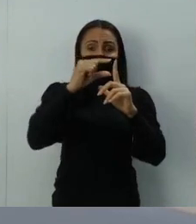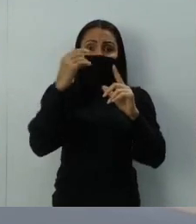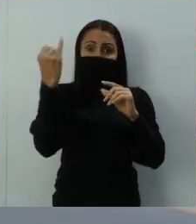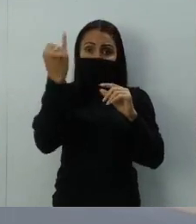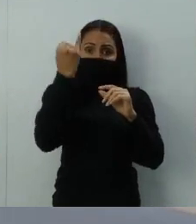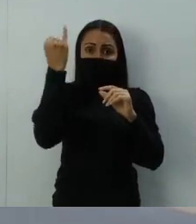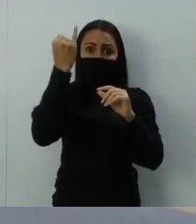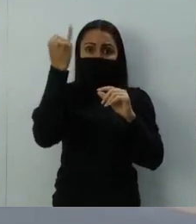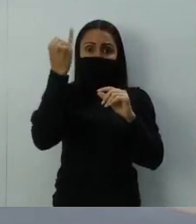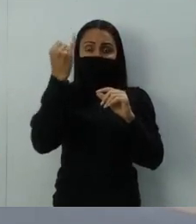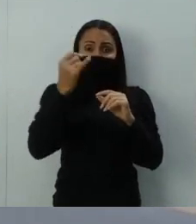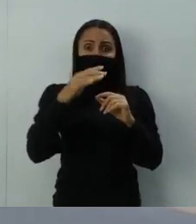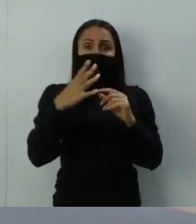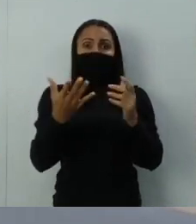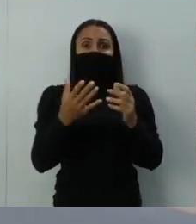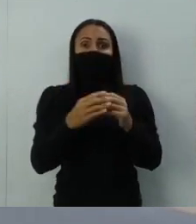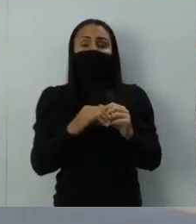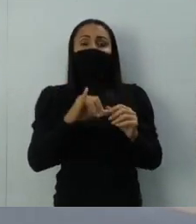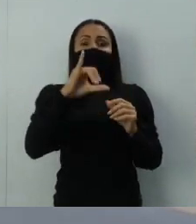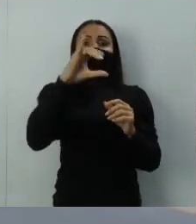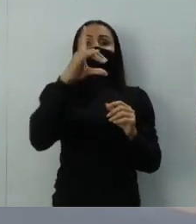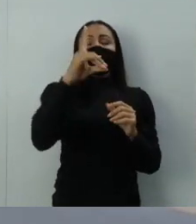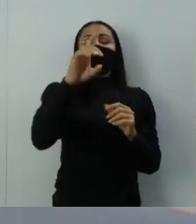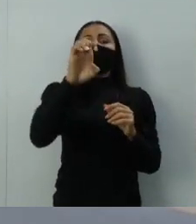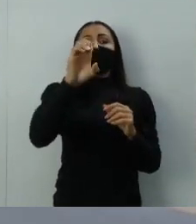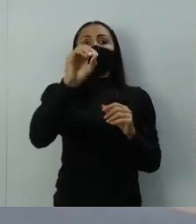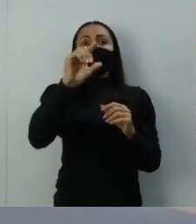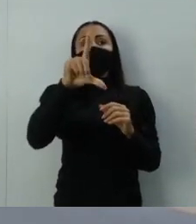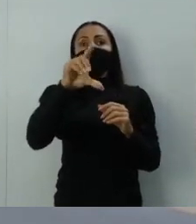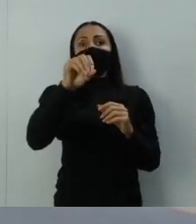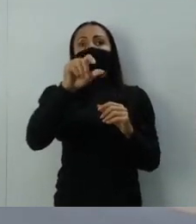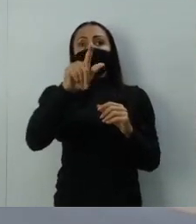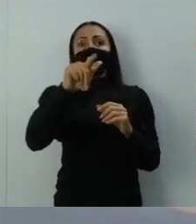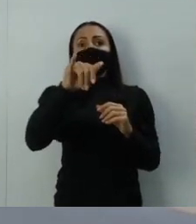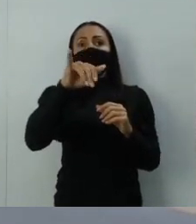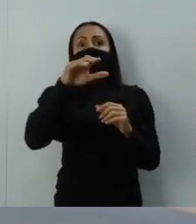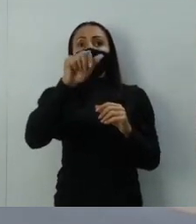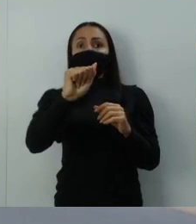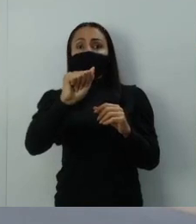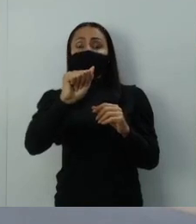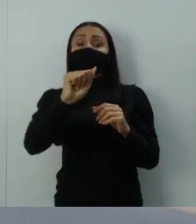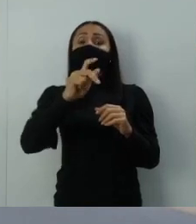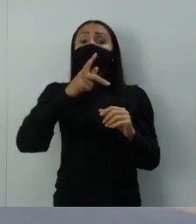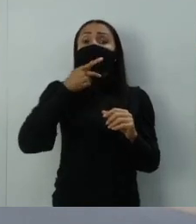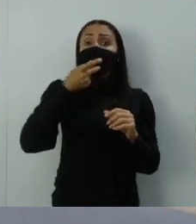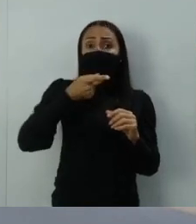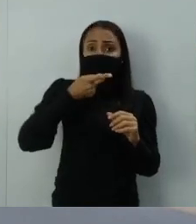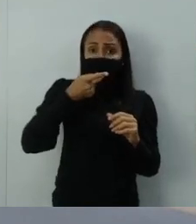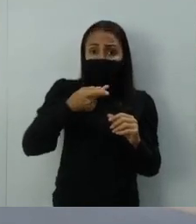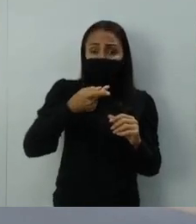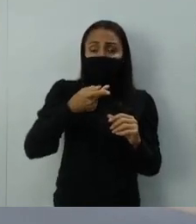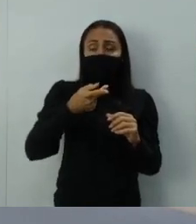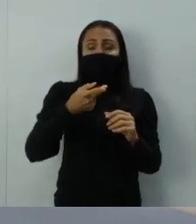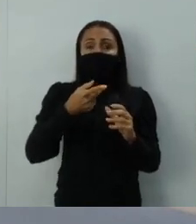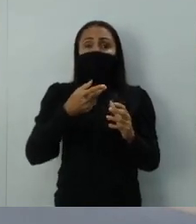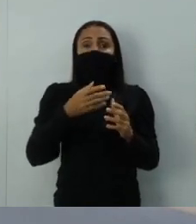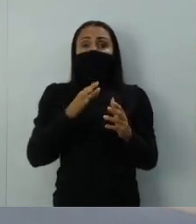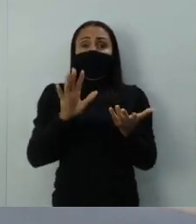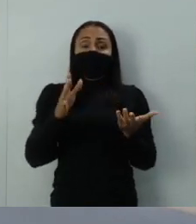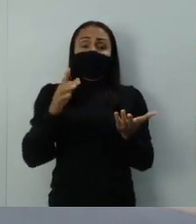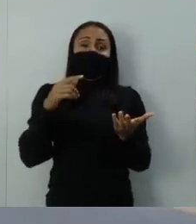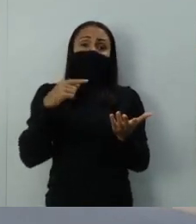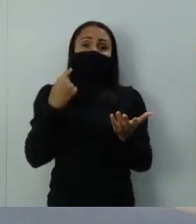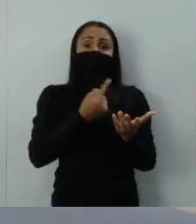é ideologia. E quando eu falo de ideologia, é necessário que a gente entenda uma